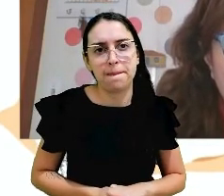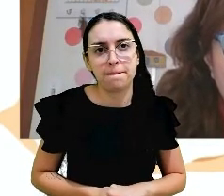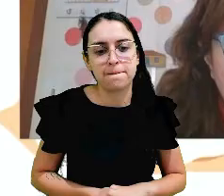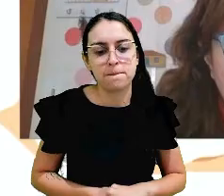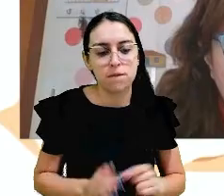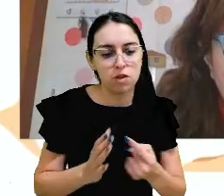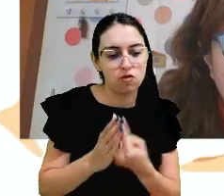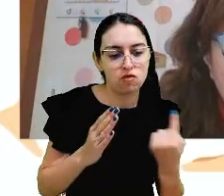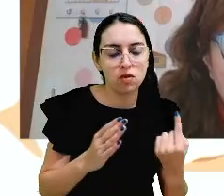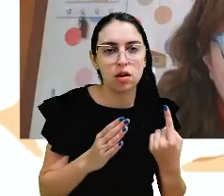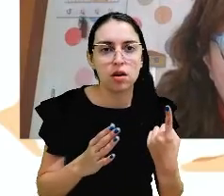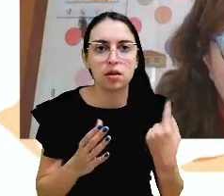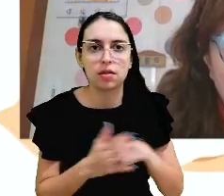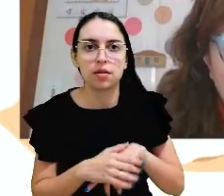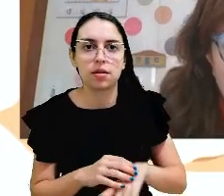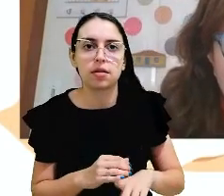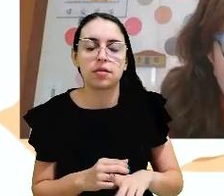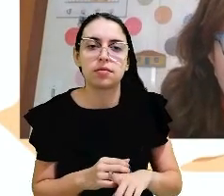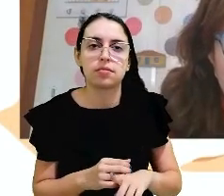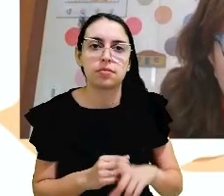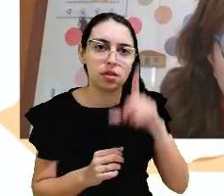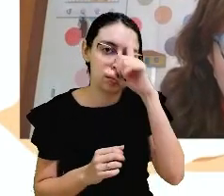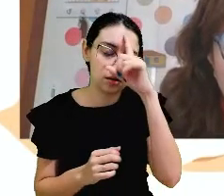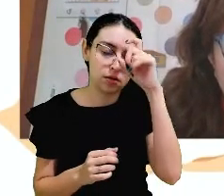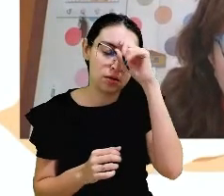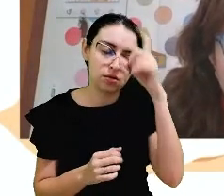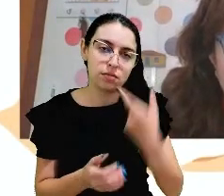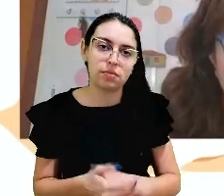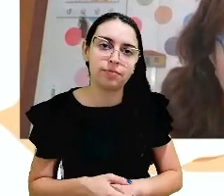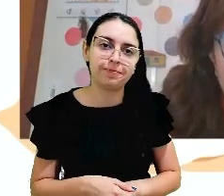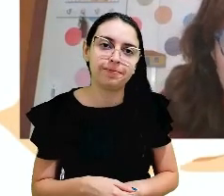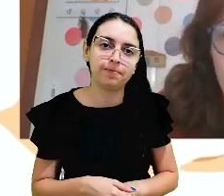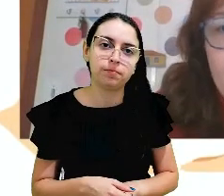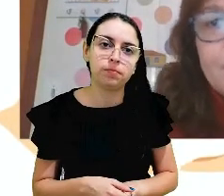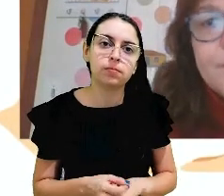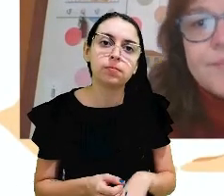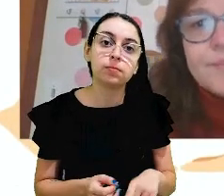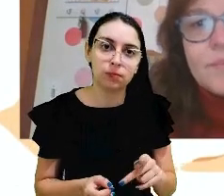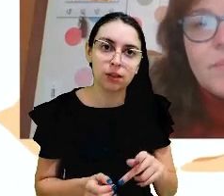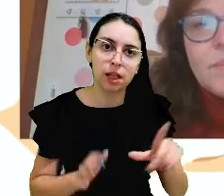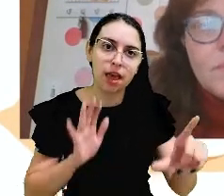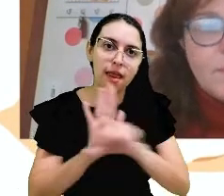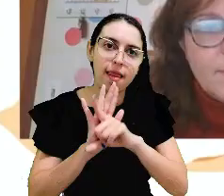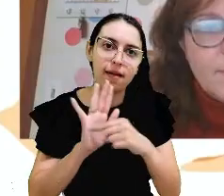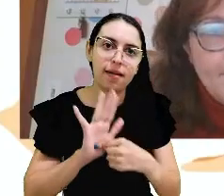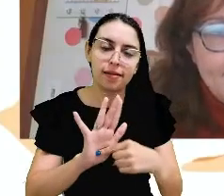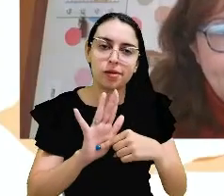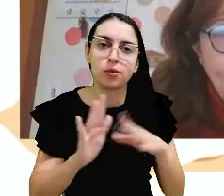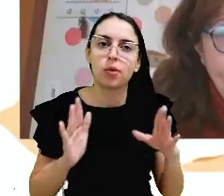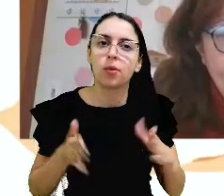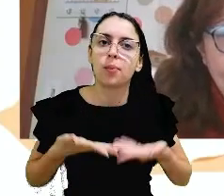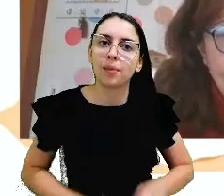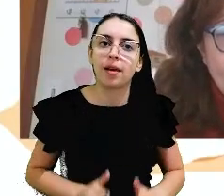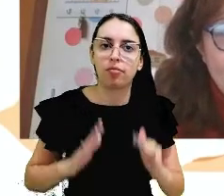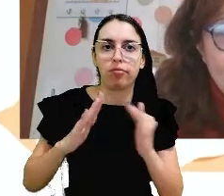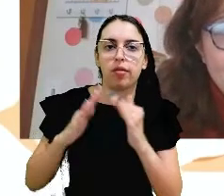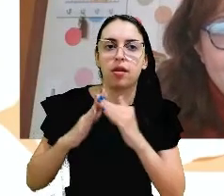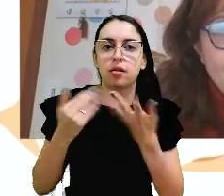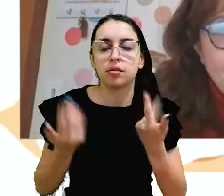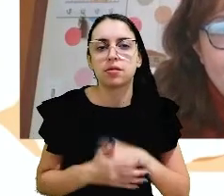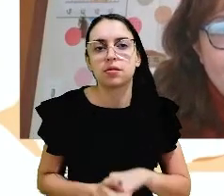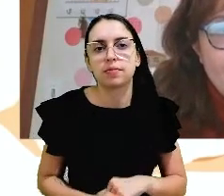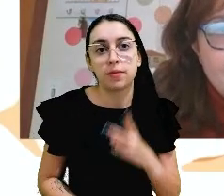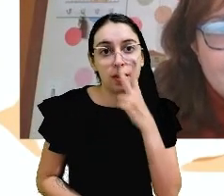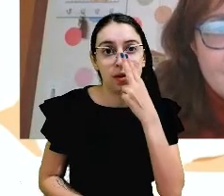fora do estabelecimento de saúde, mesmo quando elas são elegíveis para um parto domiciliar. Então, eu acho que